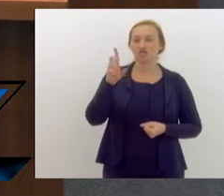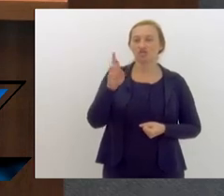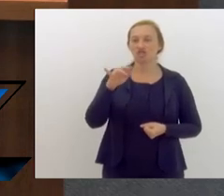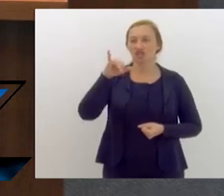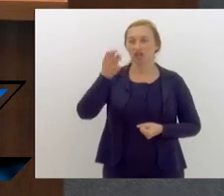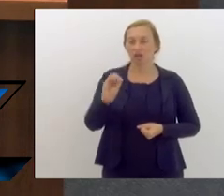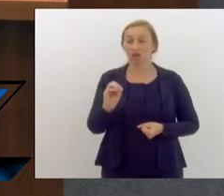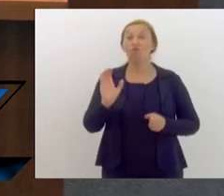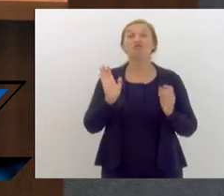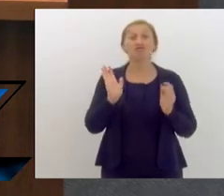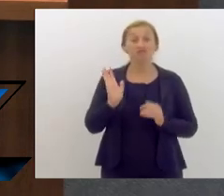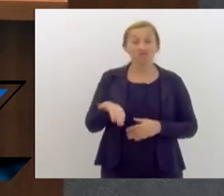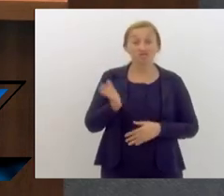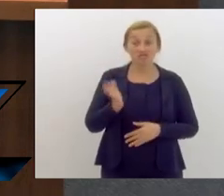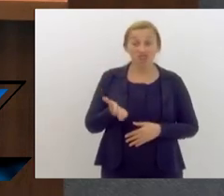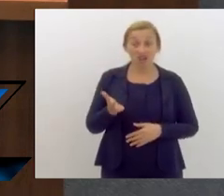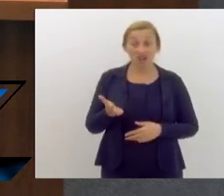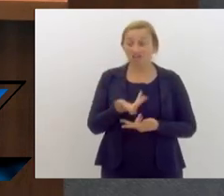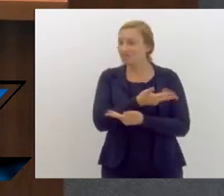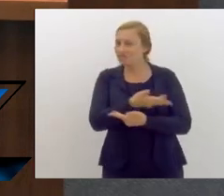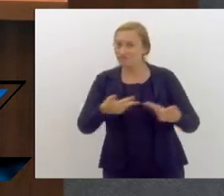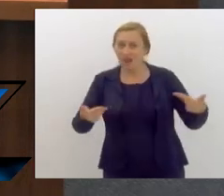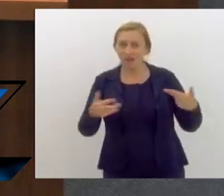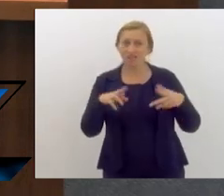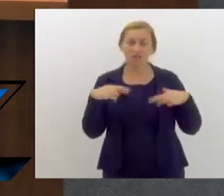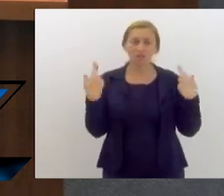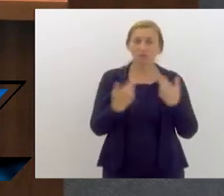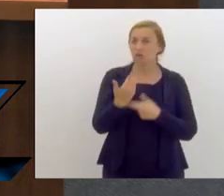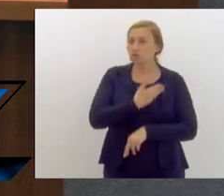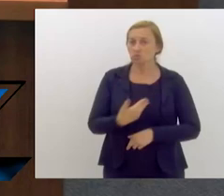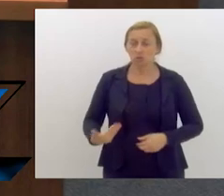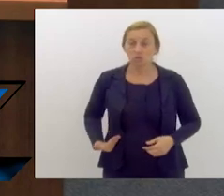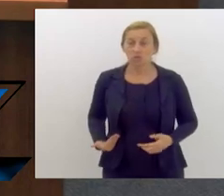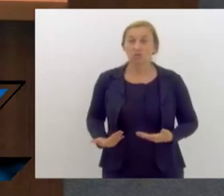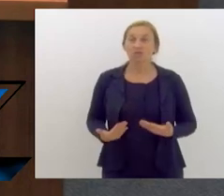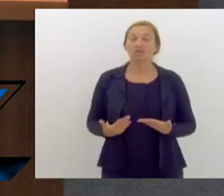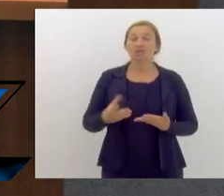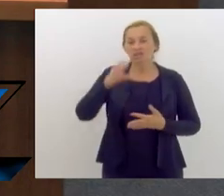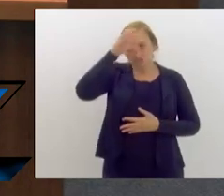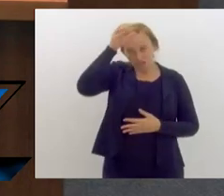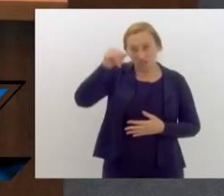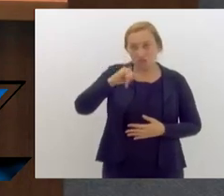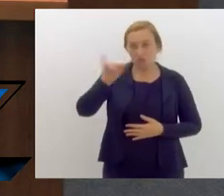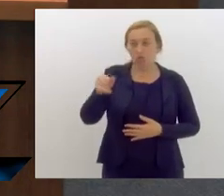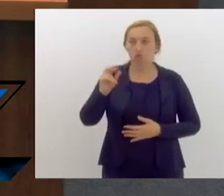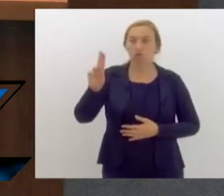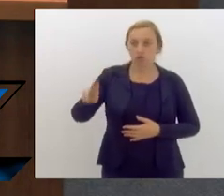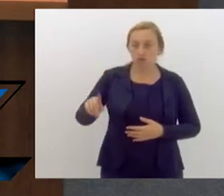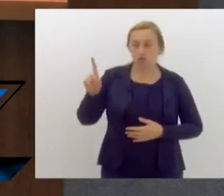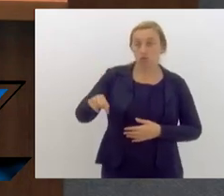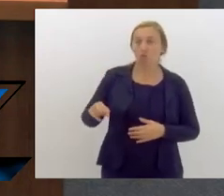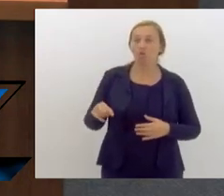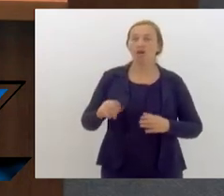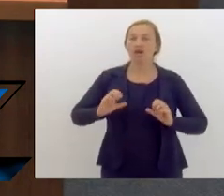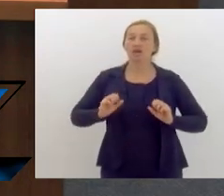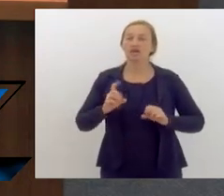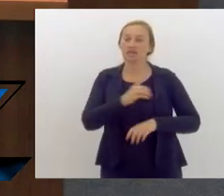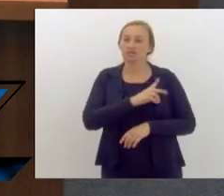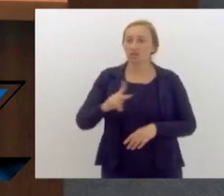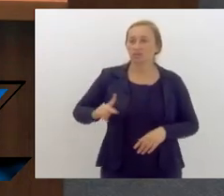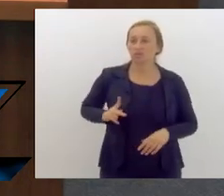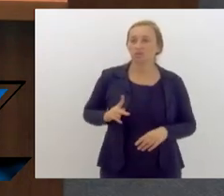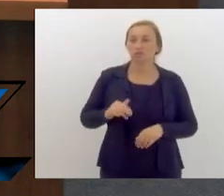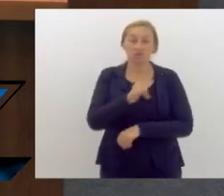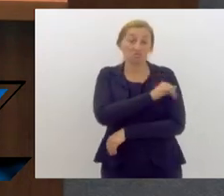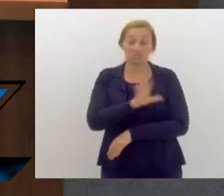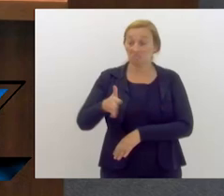já participou de n audiências públicas e Aliás te ajuda Defensoria Pública do Rio seguramente é a melhor do